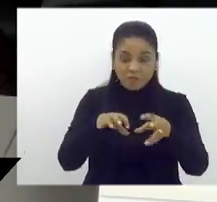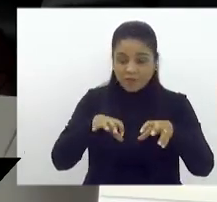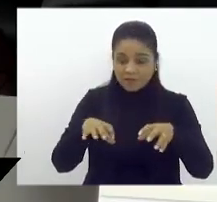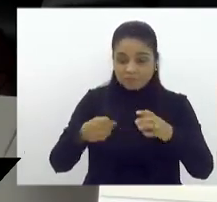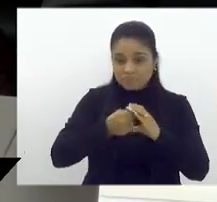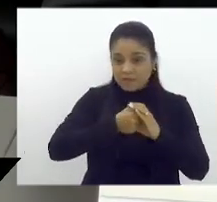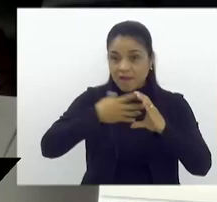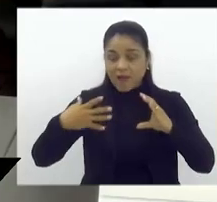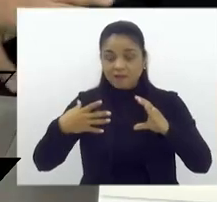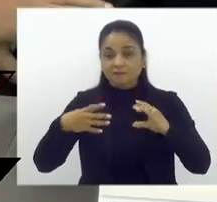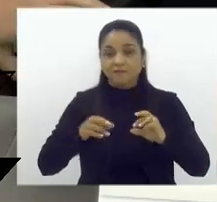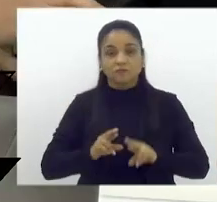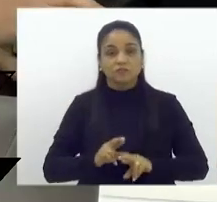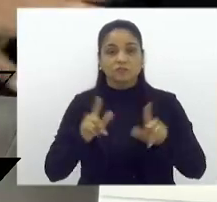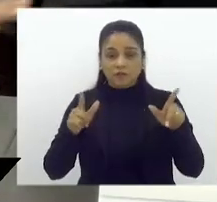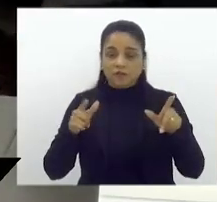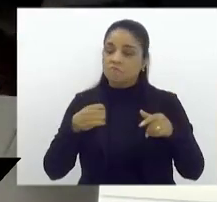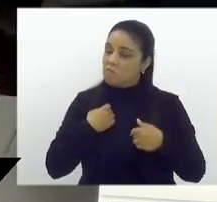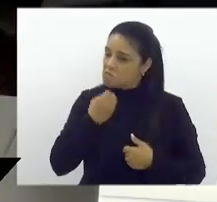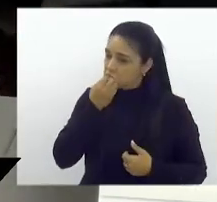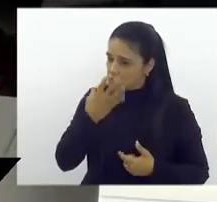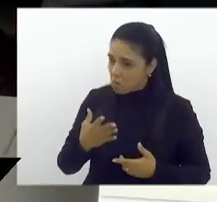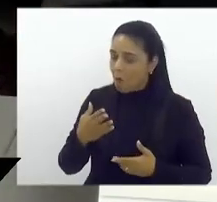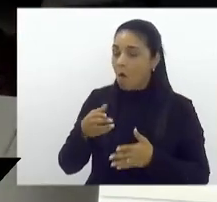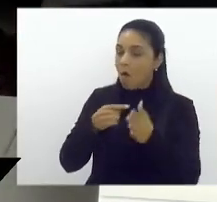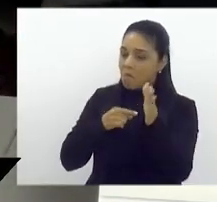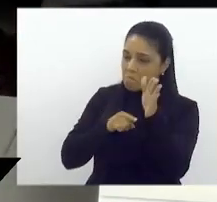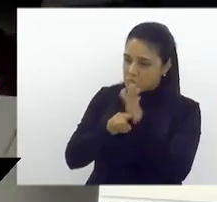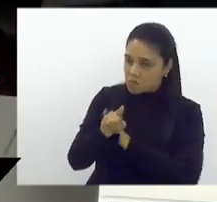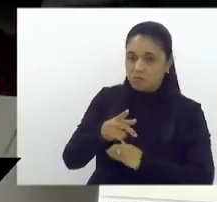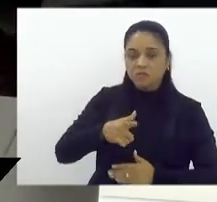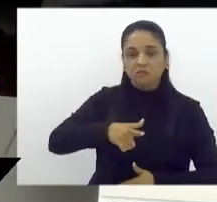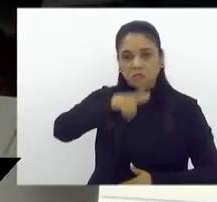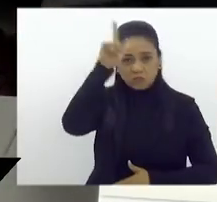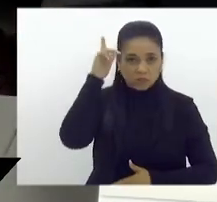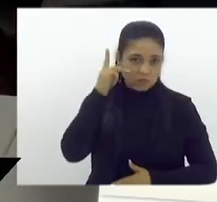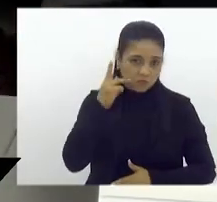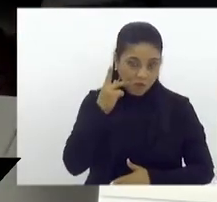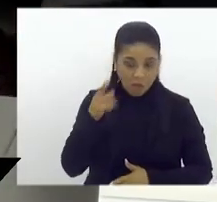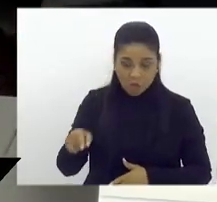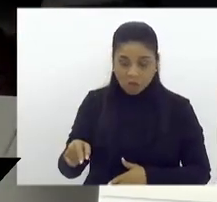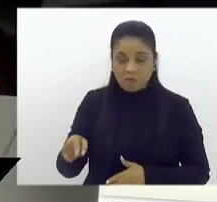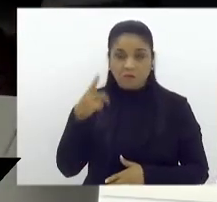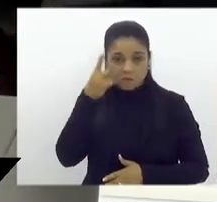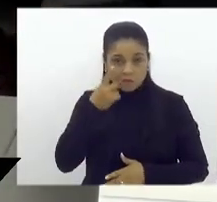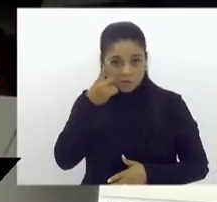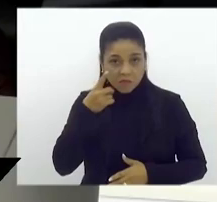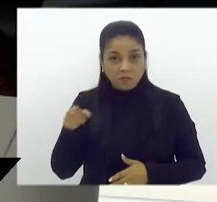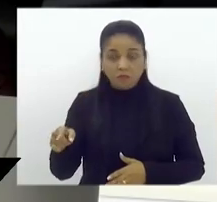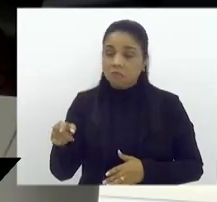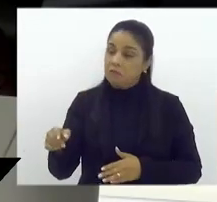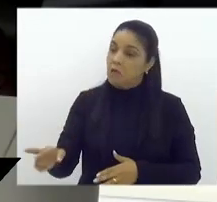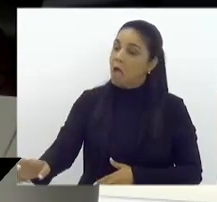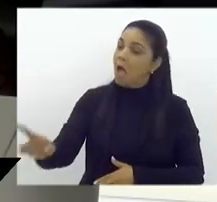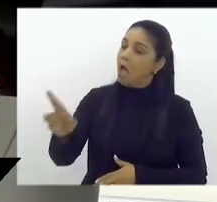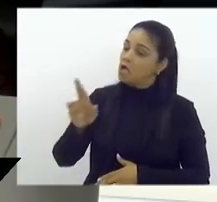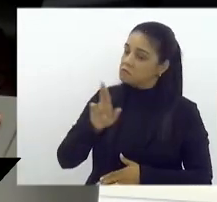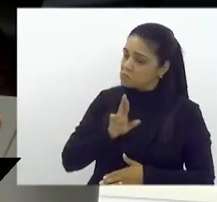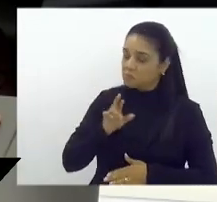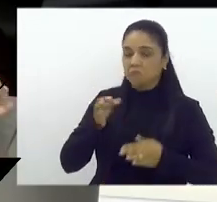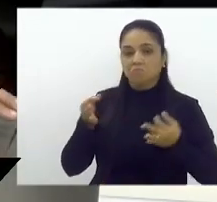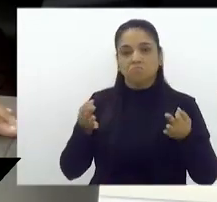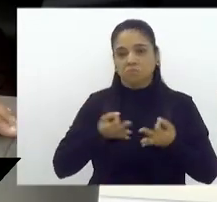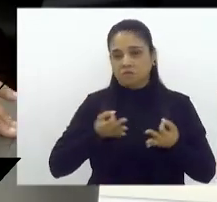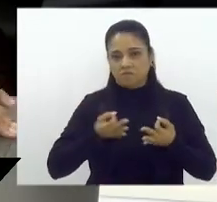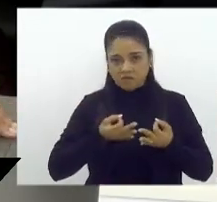Então, foi muito pertinente a pergunta do deputado Luiz Paulo e muito pertinente também a sua